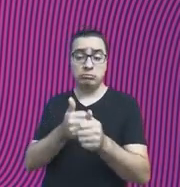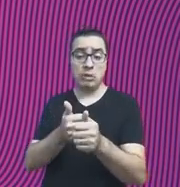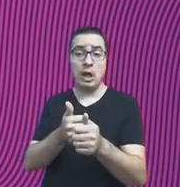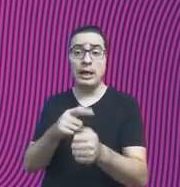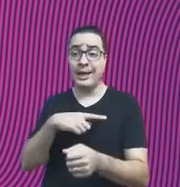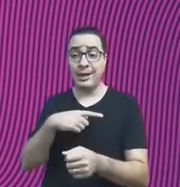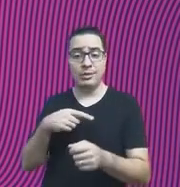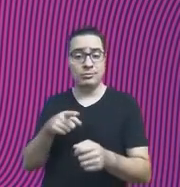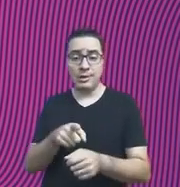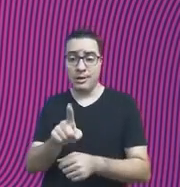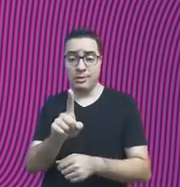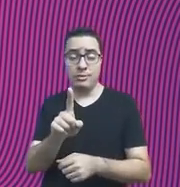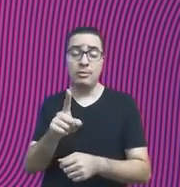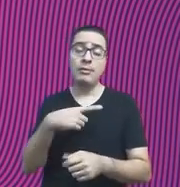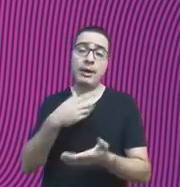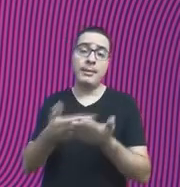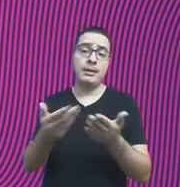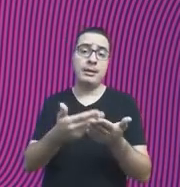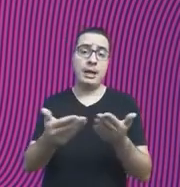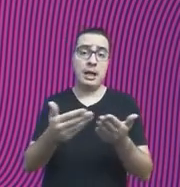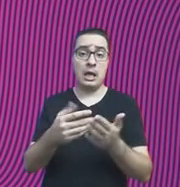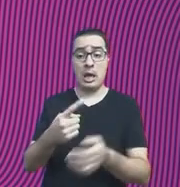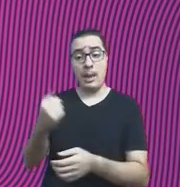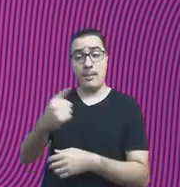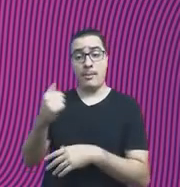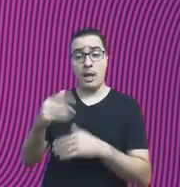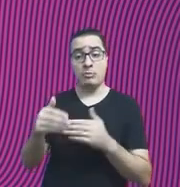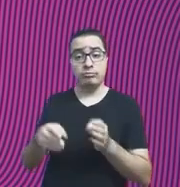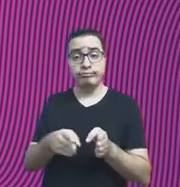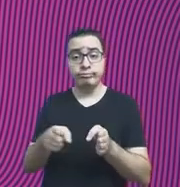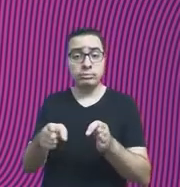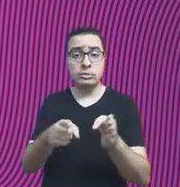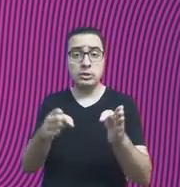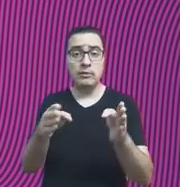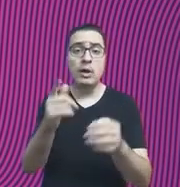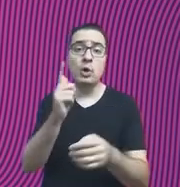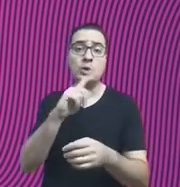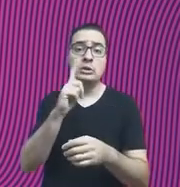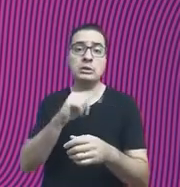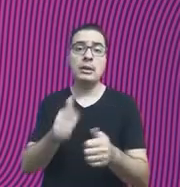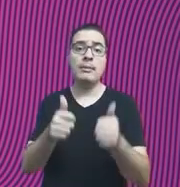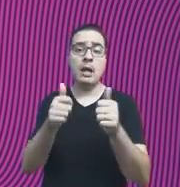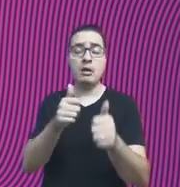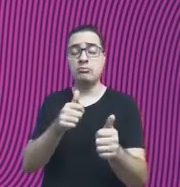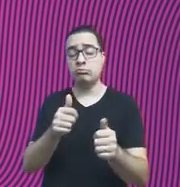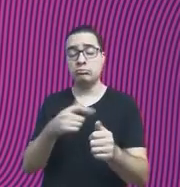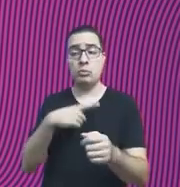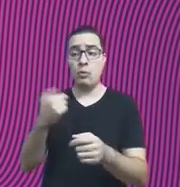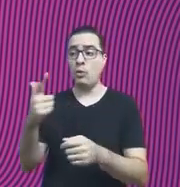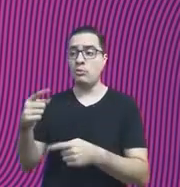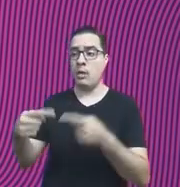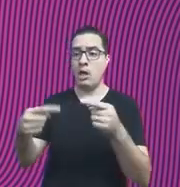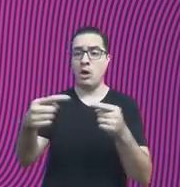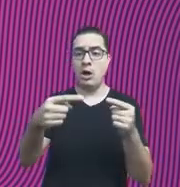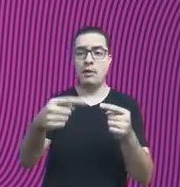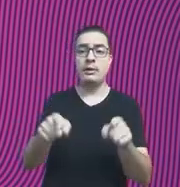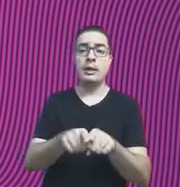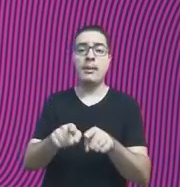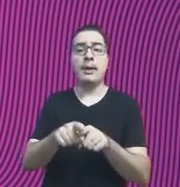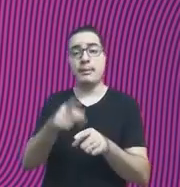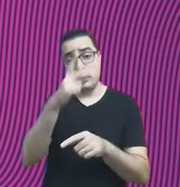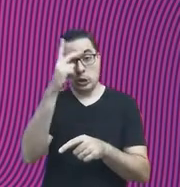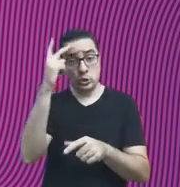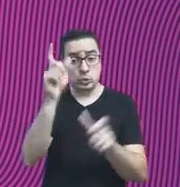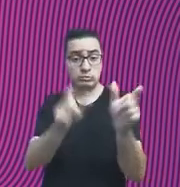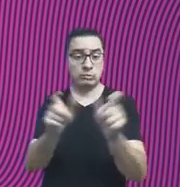trilhar na frente, eu acho que além de ganhar competitividade, vai tratar as pessoas melhor, que é a nossa